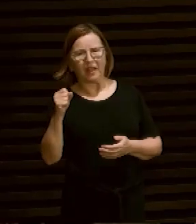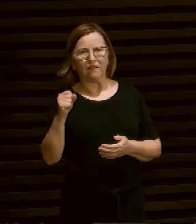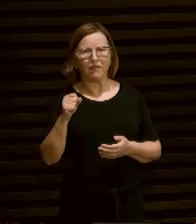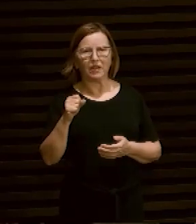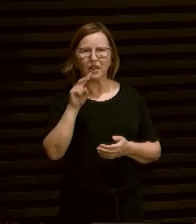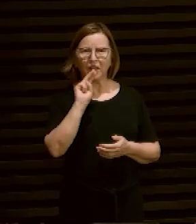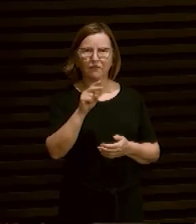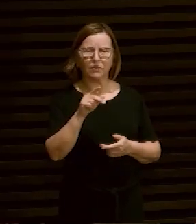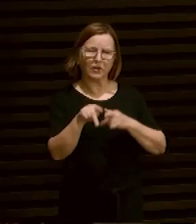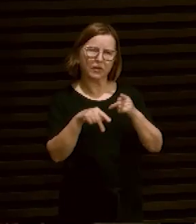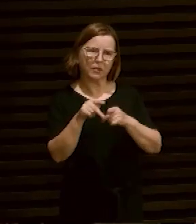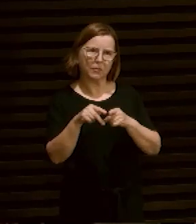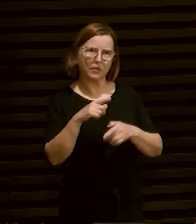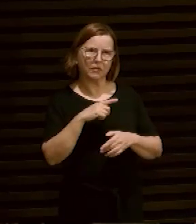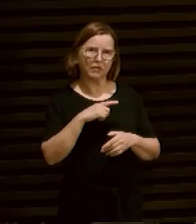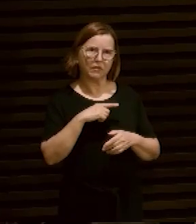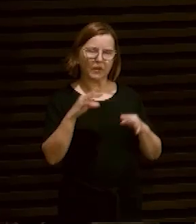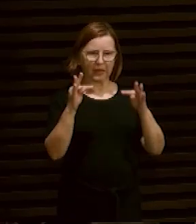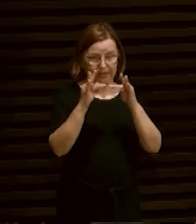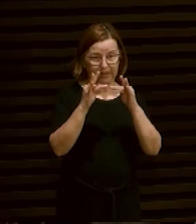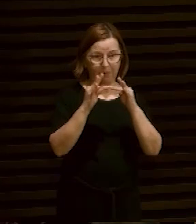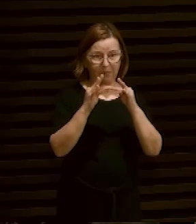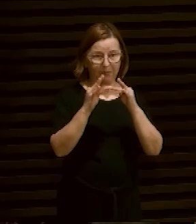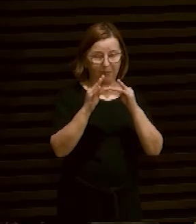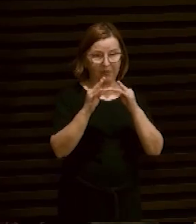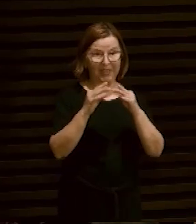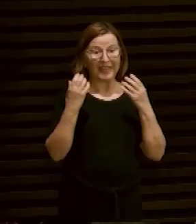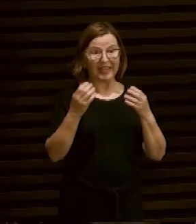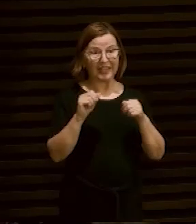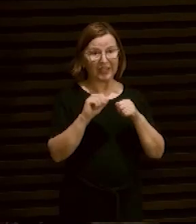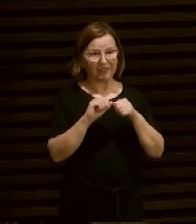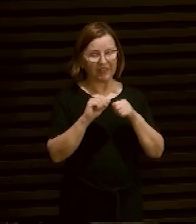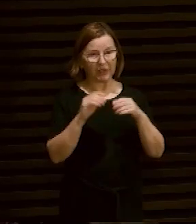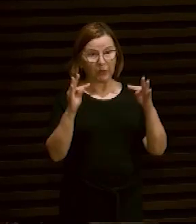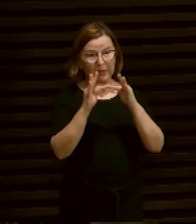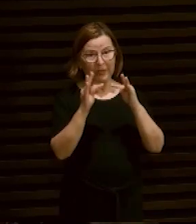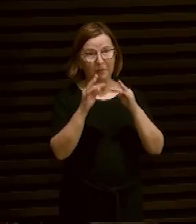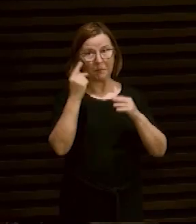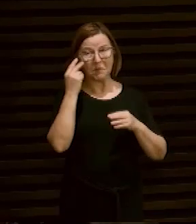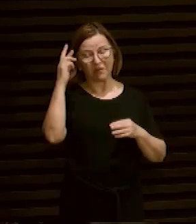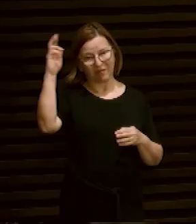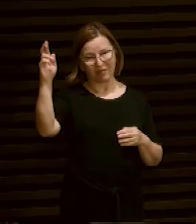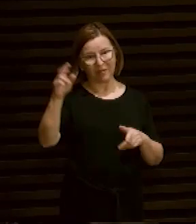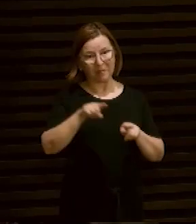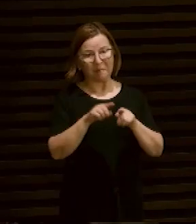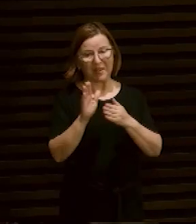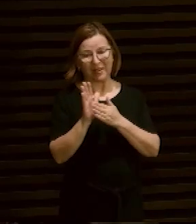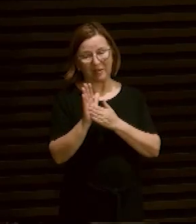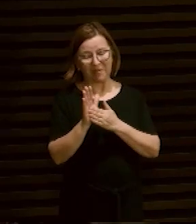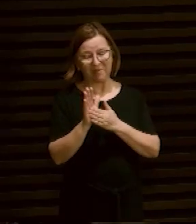templos, e ele resolveu fazer um templo para o Senhor. Mas a mão dele estava suja de sangue. Davi